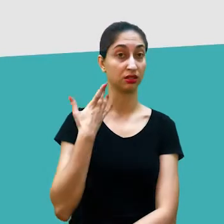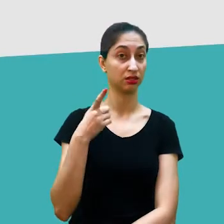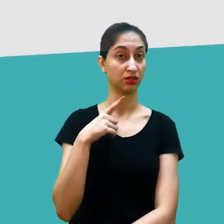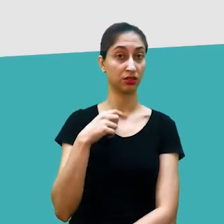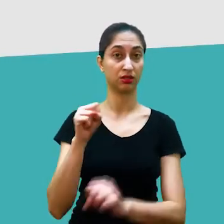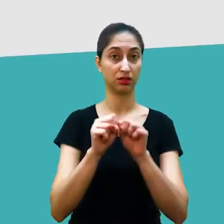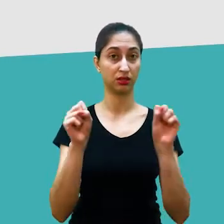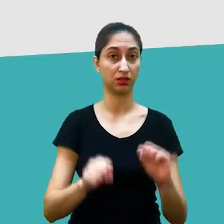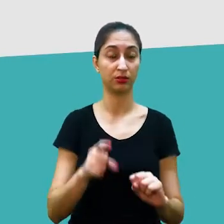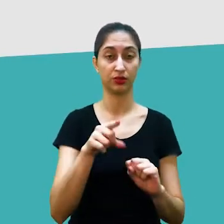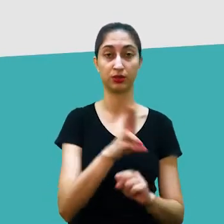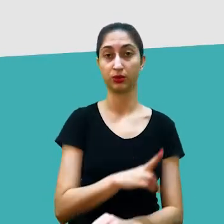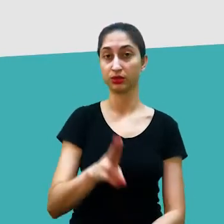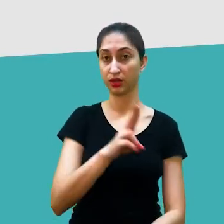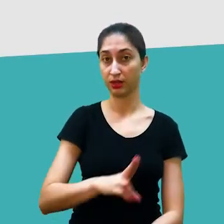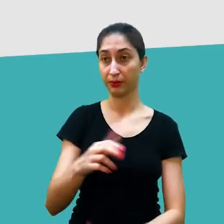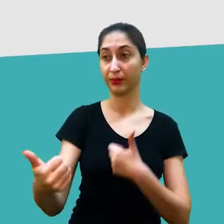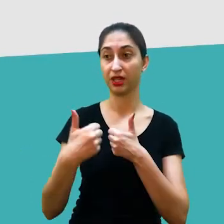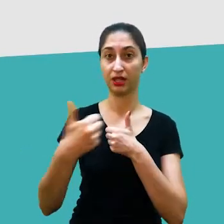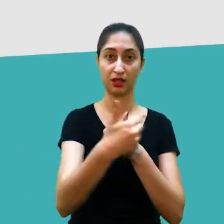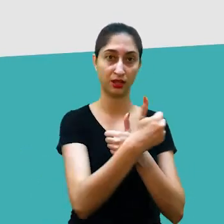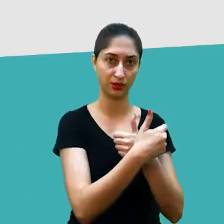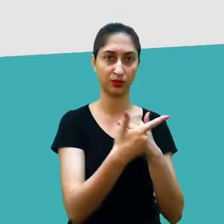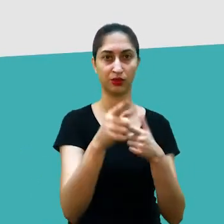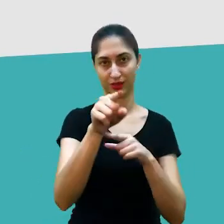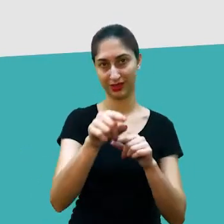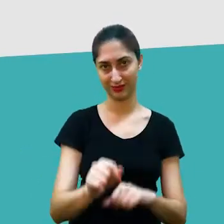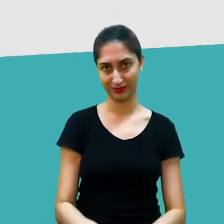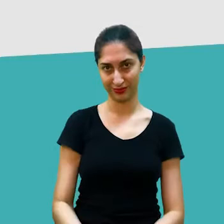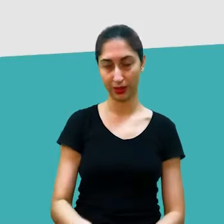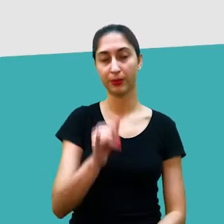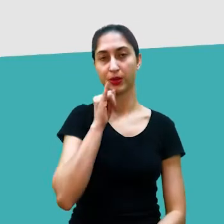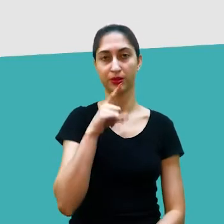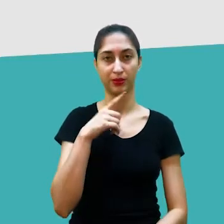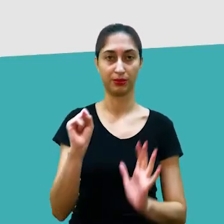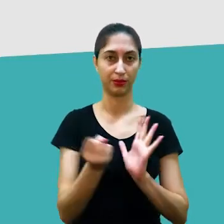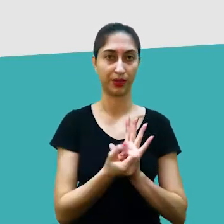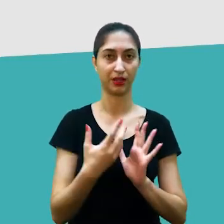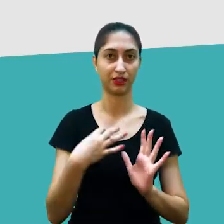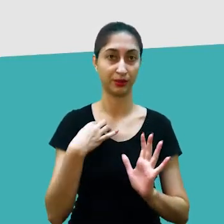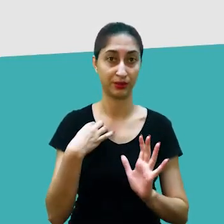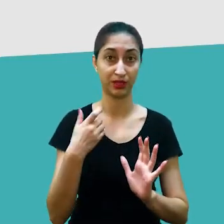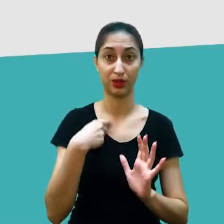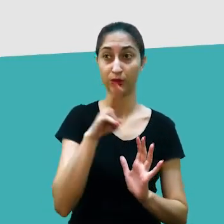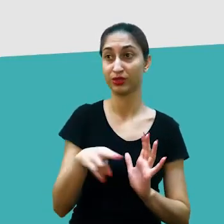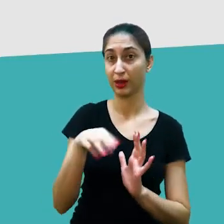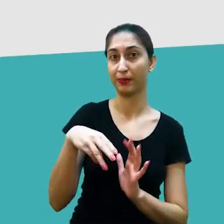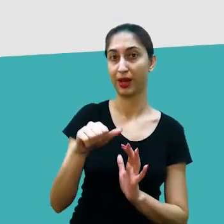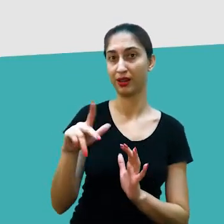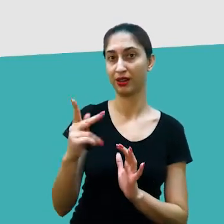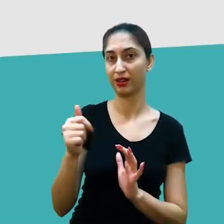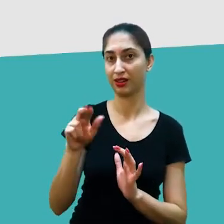você consumir o que está perto de você. Então, por exemplo, se eu tenho uma marca de camisetas, eu vou usar a malharia que está mais perto de